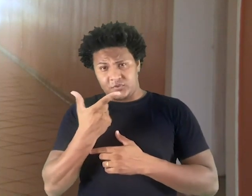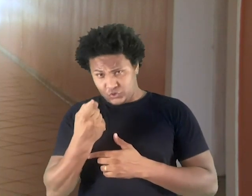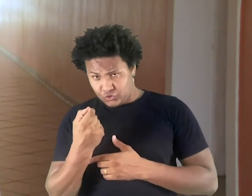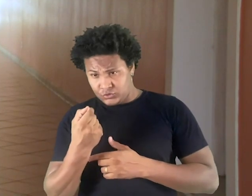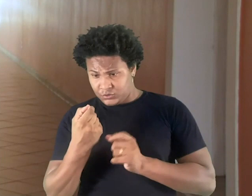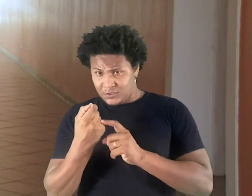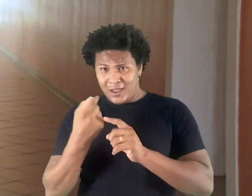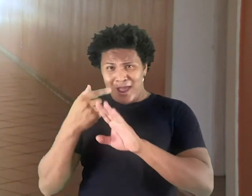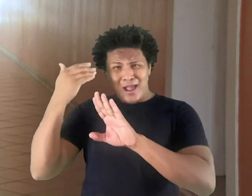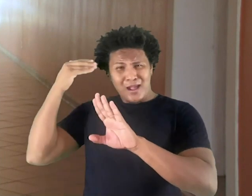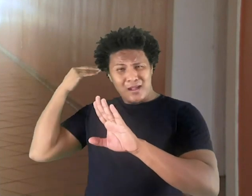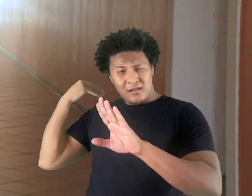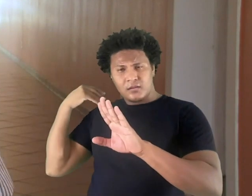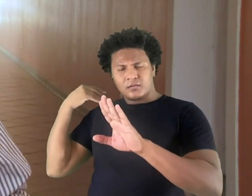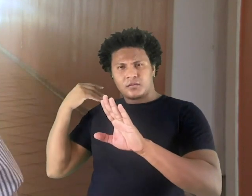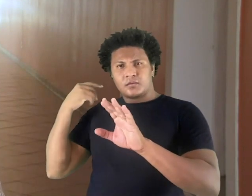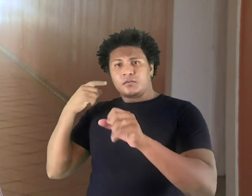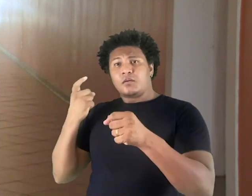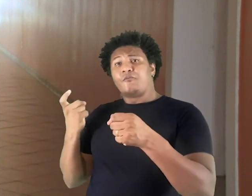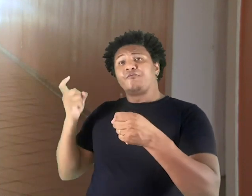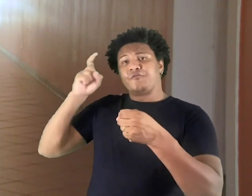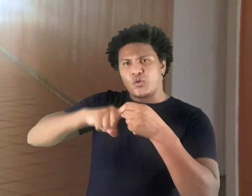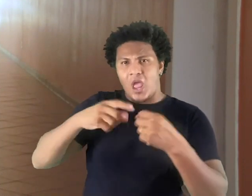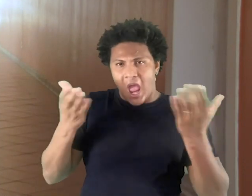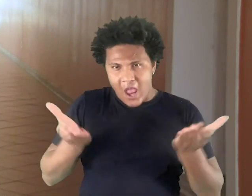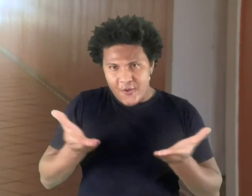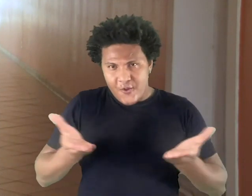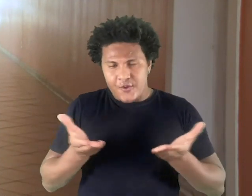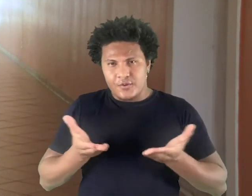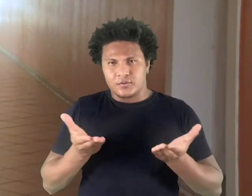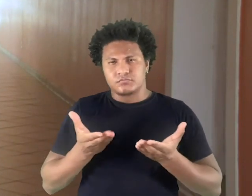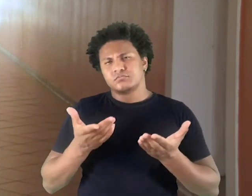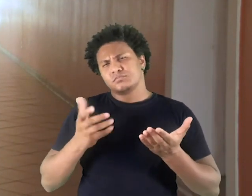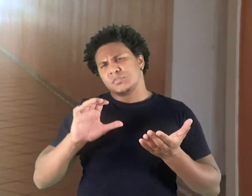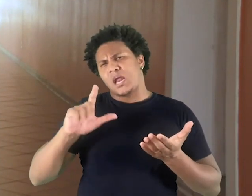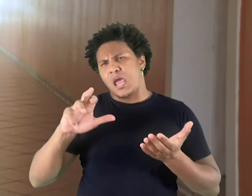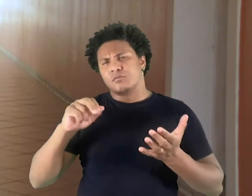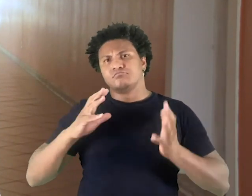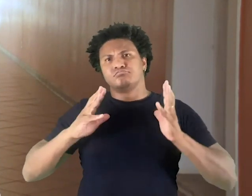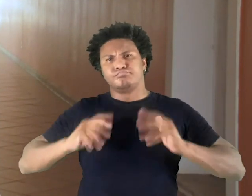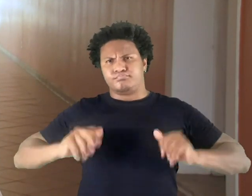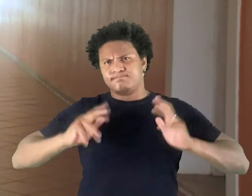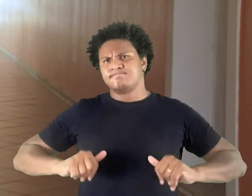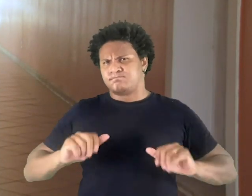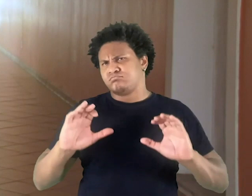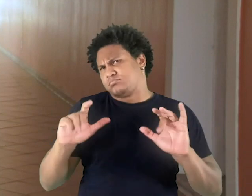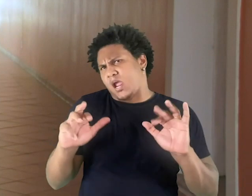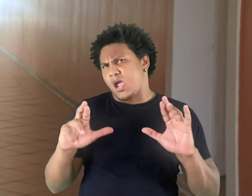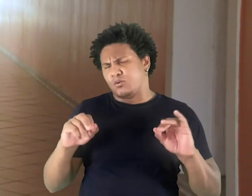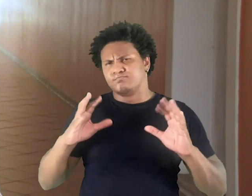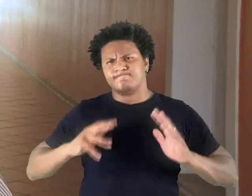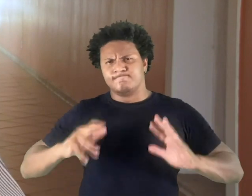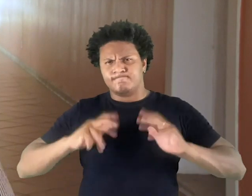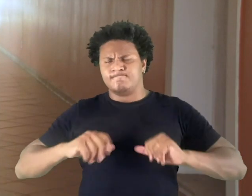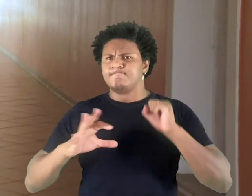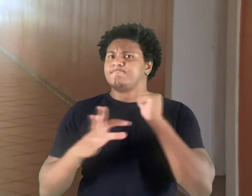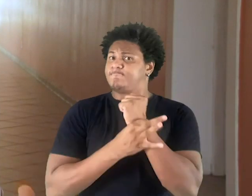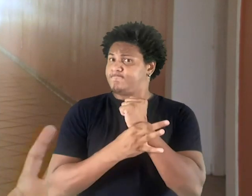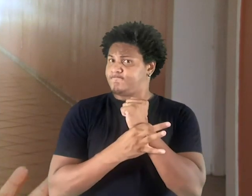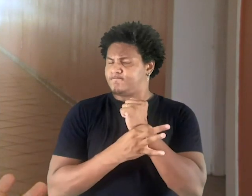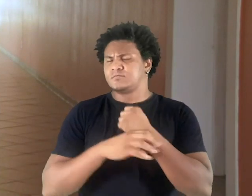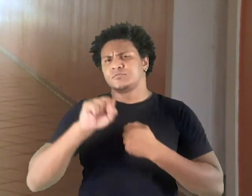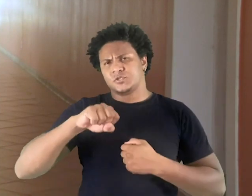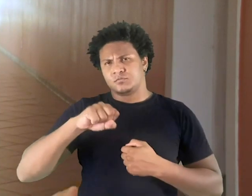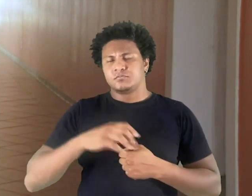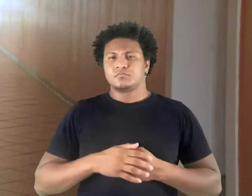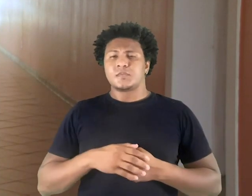seja, como nós funcionamos em março de 2020, claro, acrescentando os devidos cuidados sanitários, os procedimentos para tratar situações específicas. Mas,